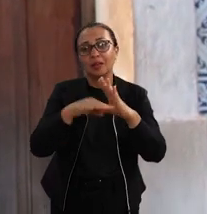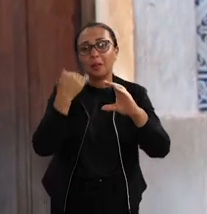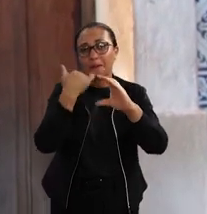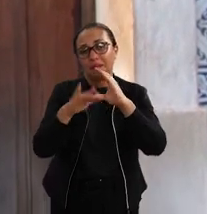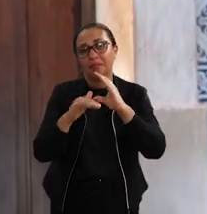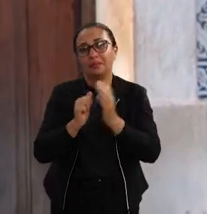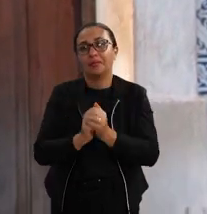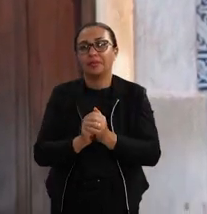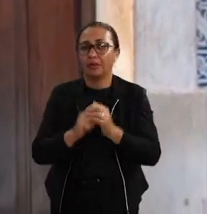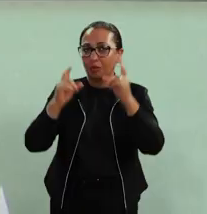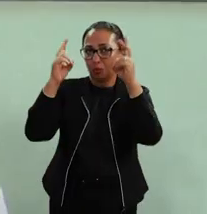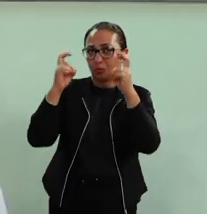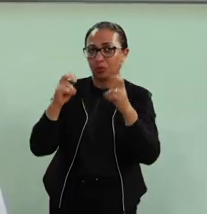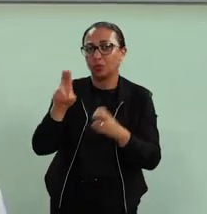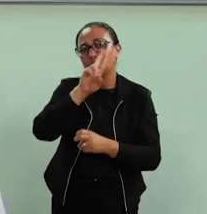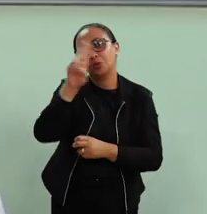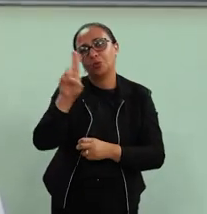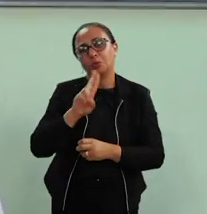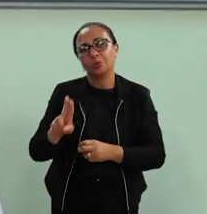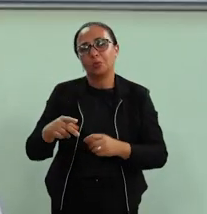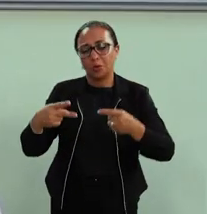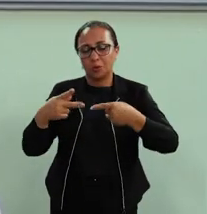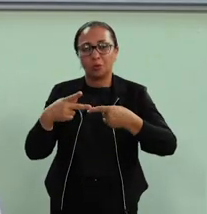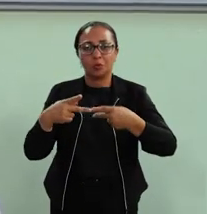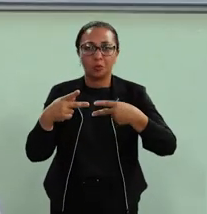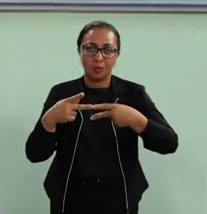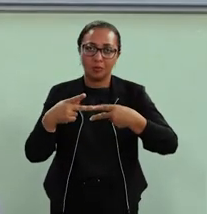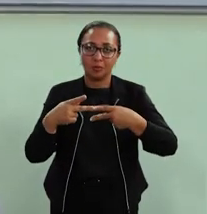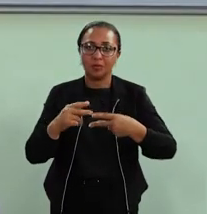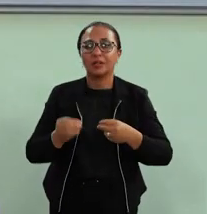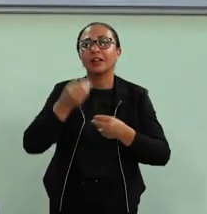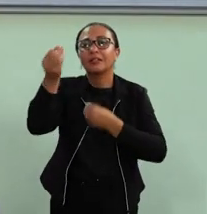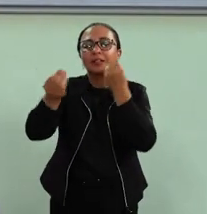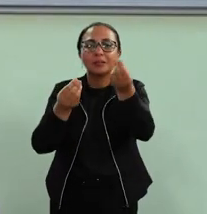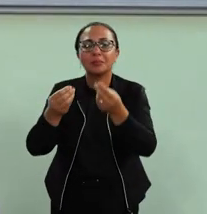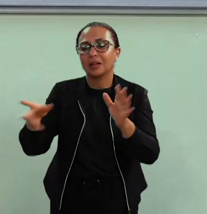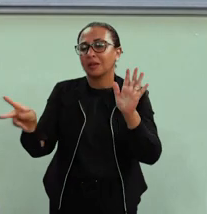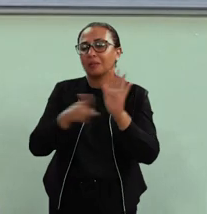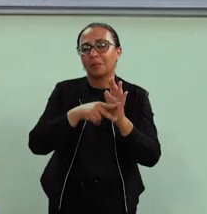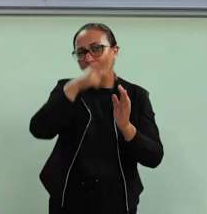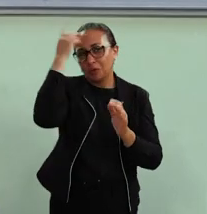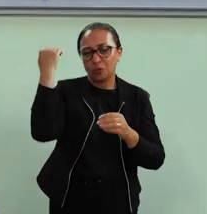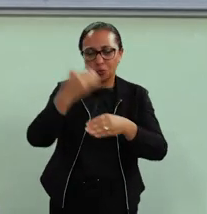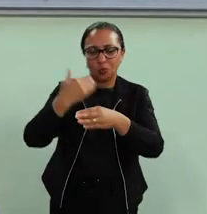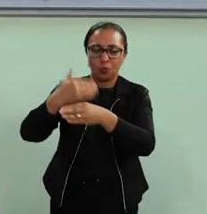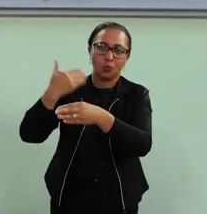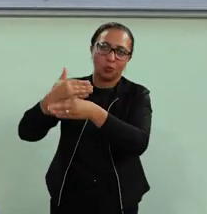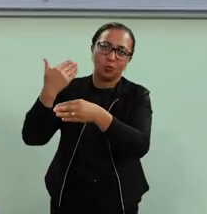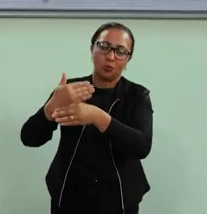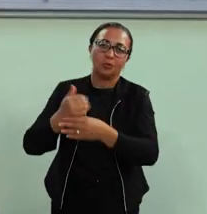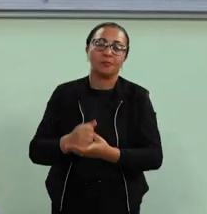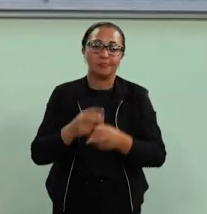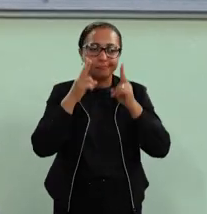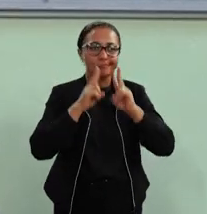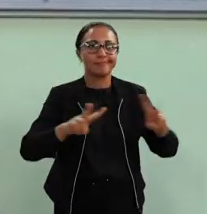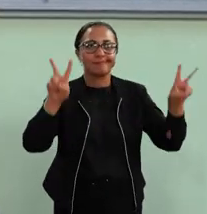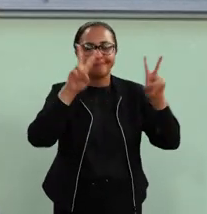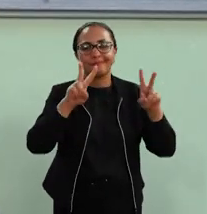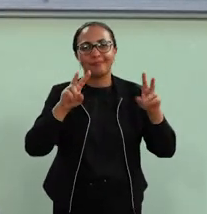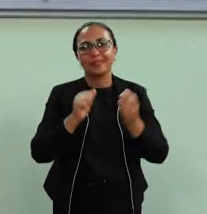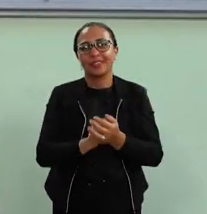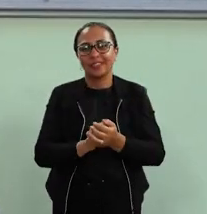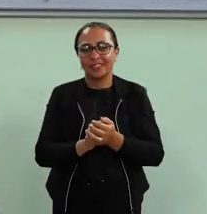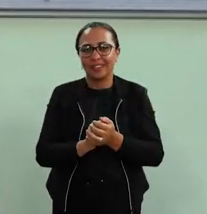mensagem. Os títulos, os nomes dos padrões eram dados pelos próprios operários. Então eles viam